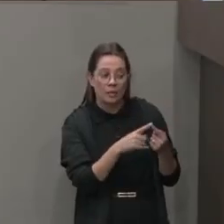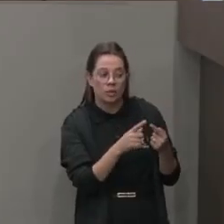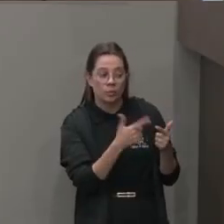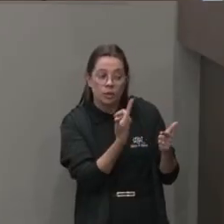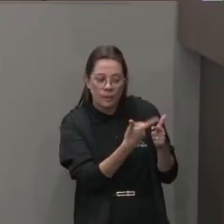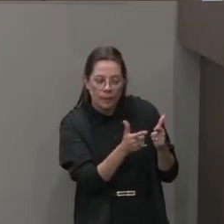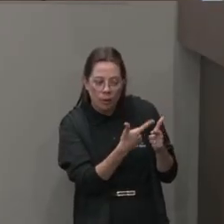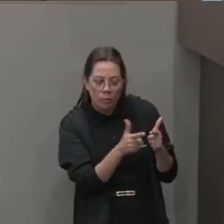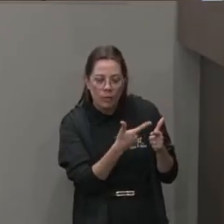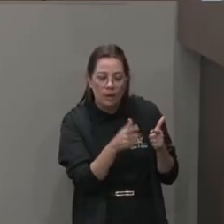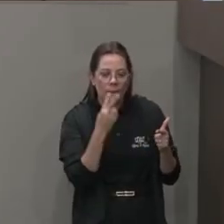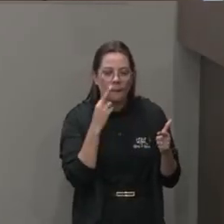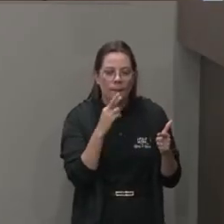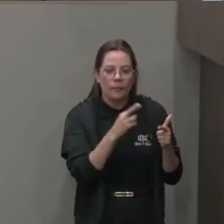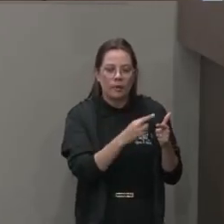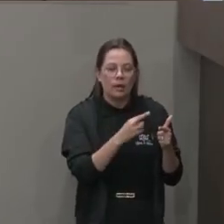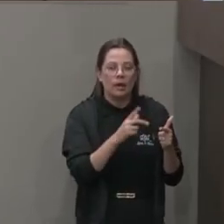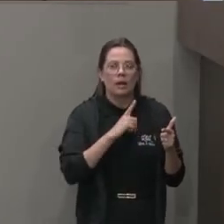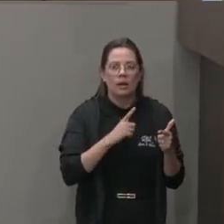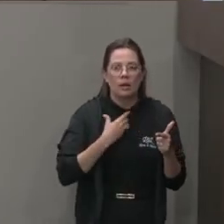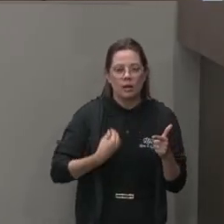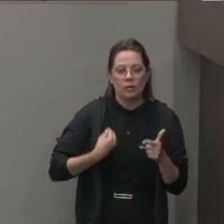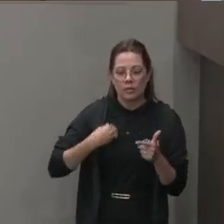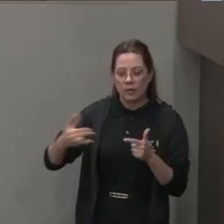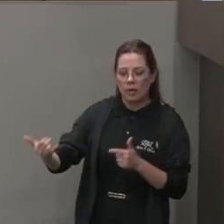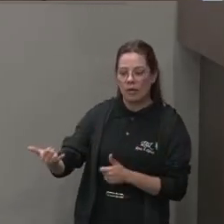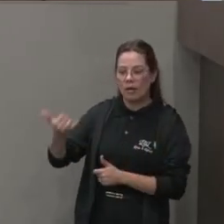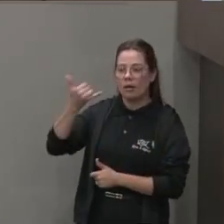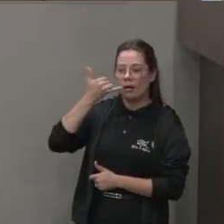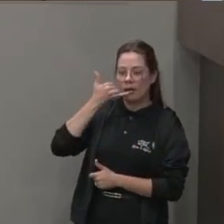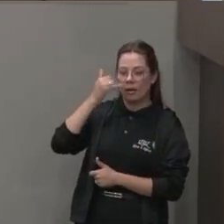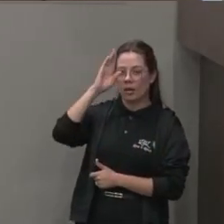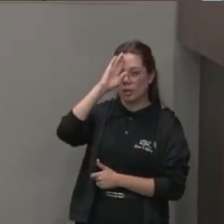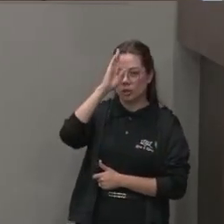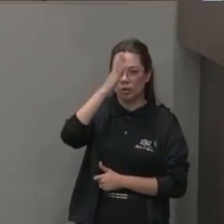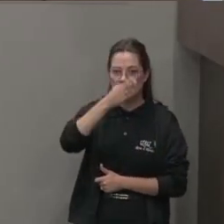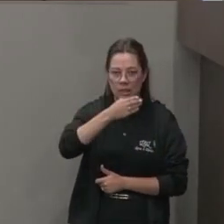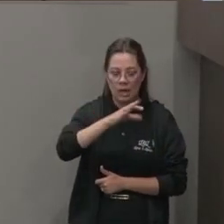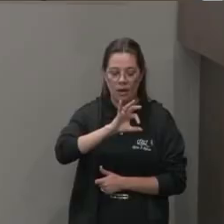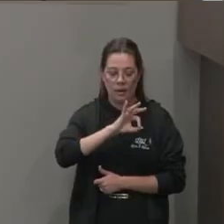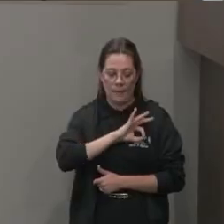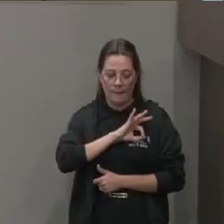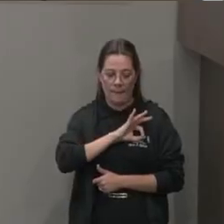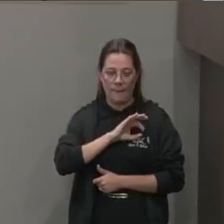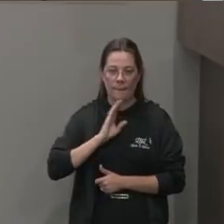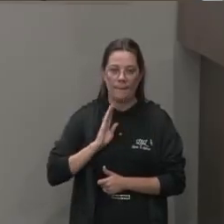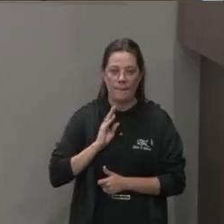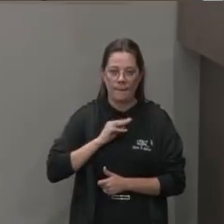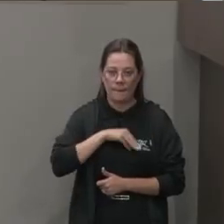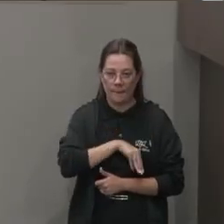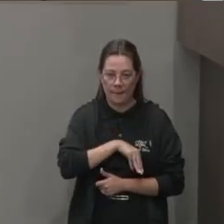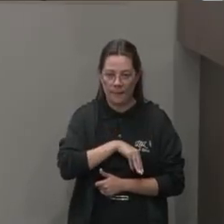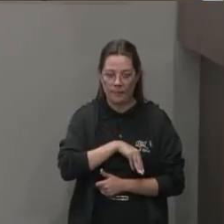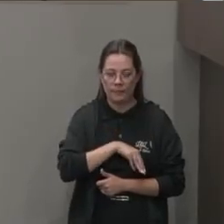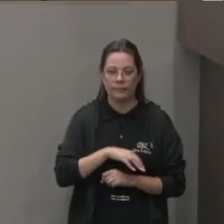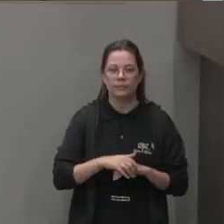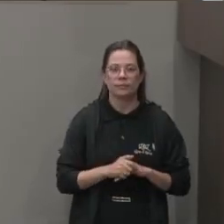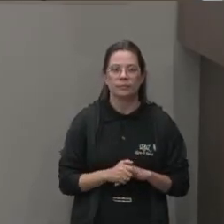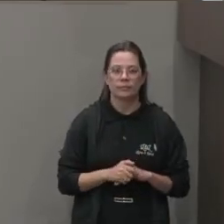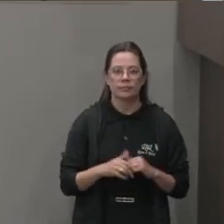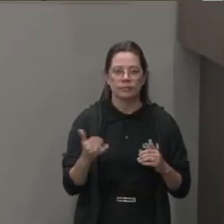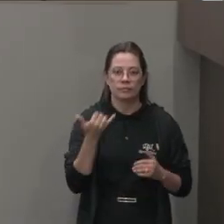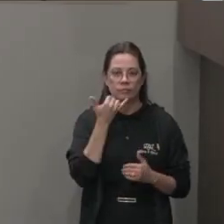distúrbio, e aí vai ter uma ligação direta com o 190, com a brigada. Não é por